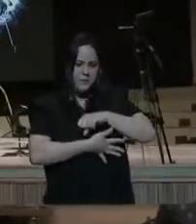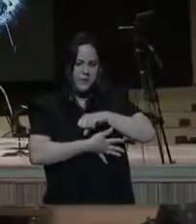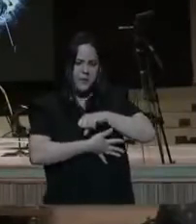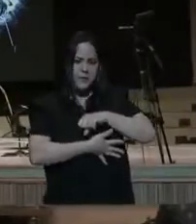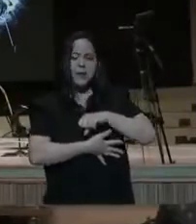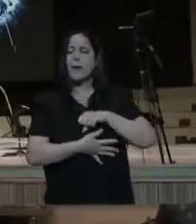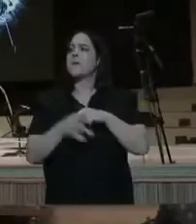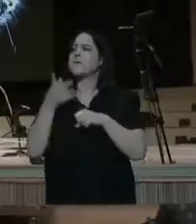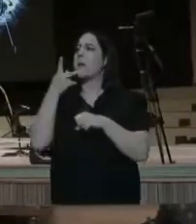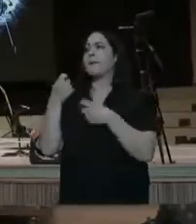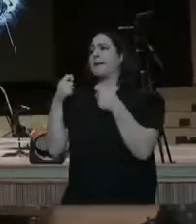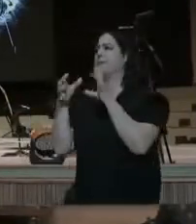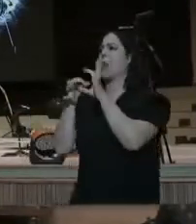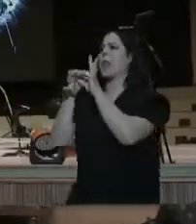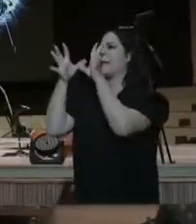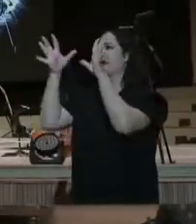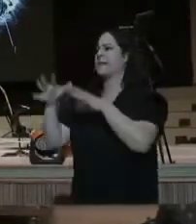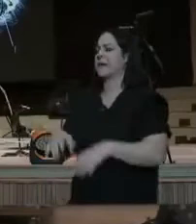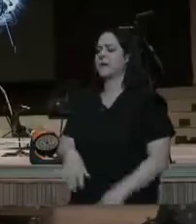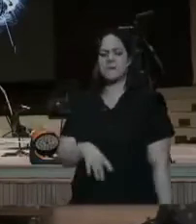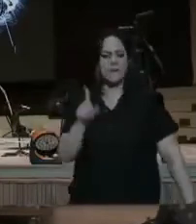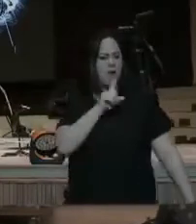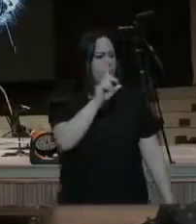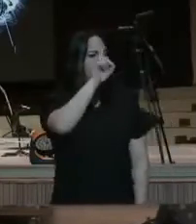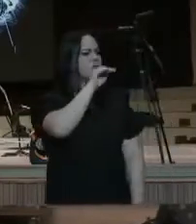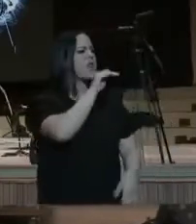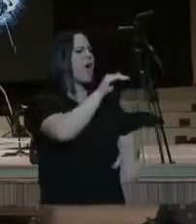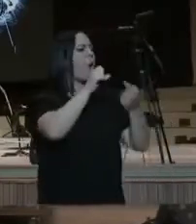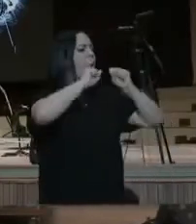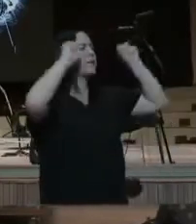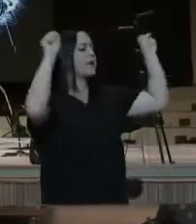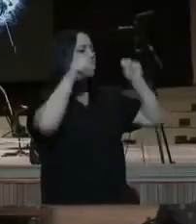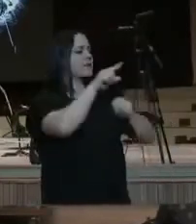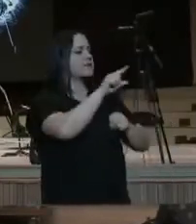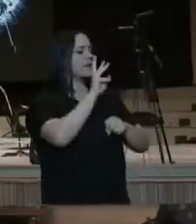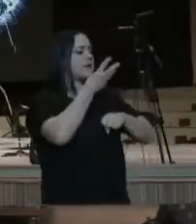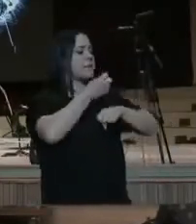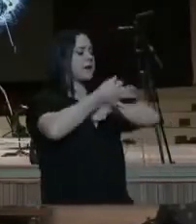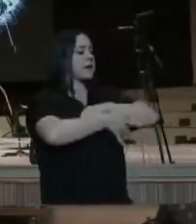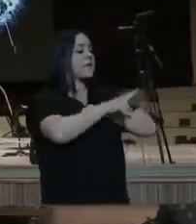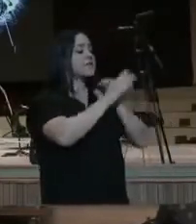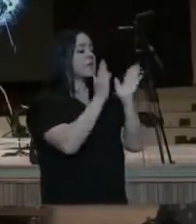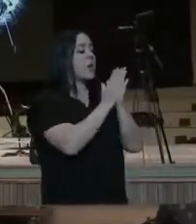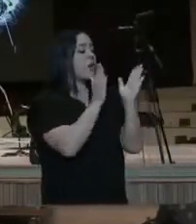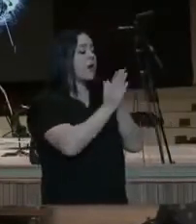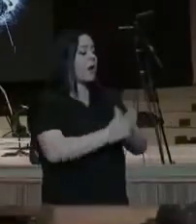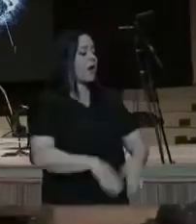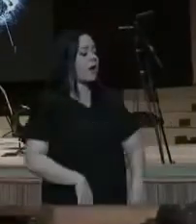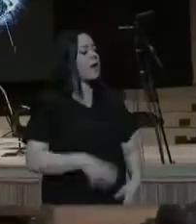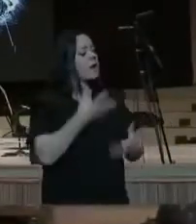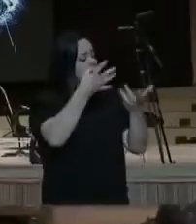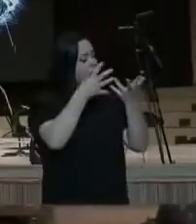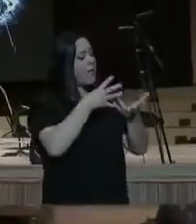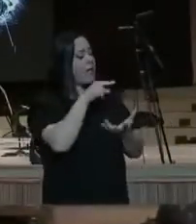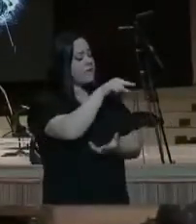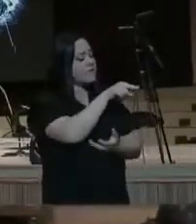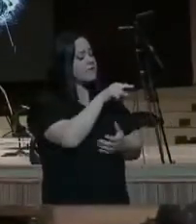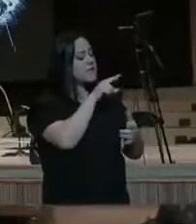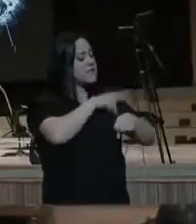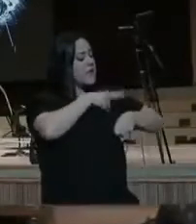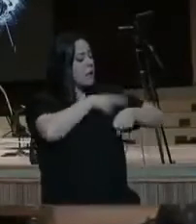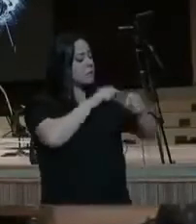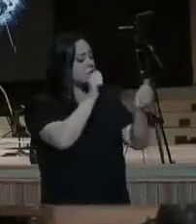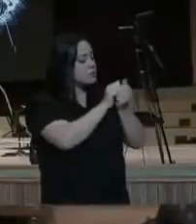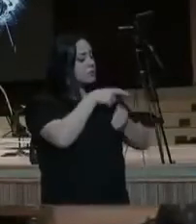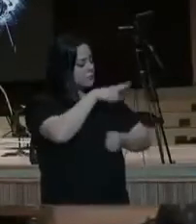libertação não irmão deus está de acordo todo dia 3 horas da manhã pra você ora é só querem ter tempo contínuo vai